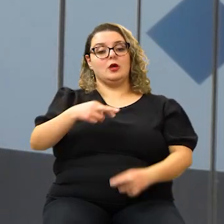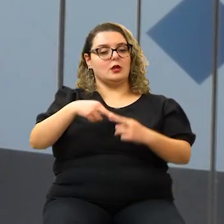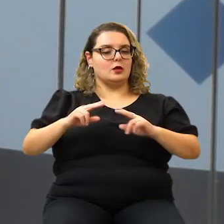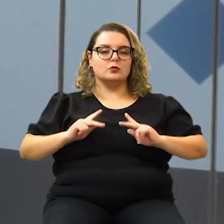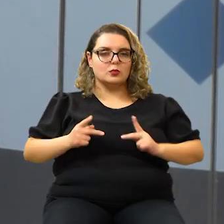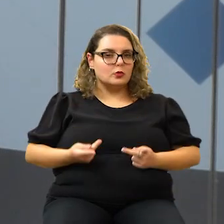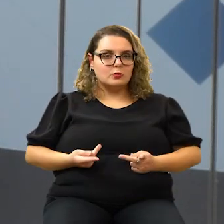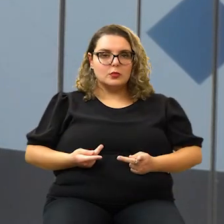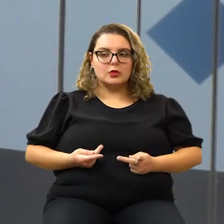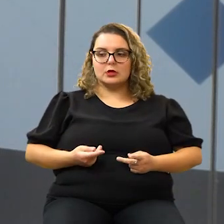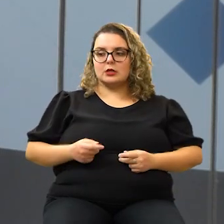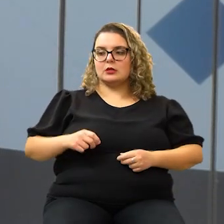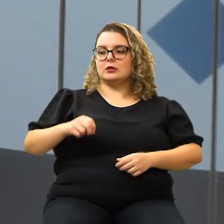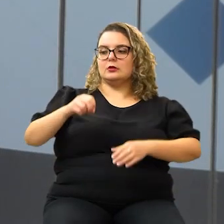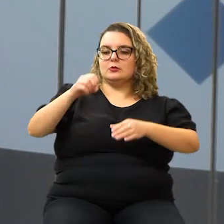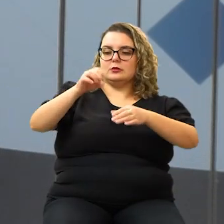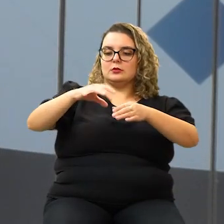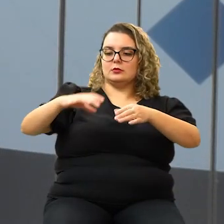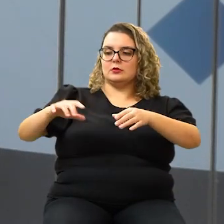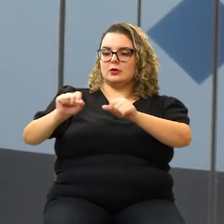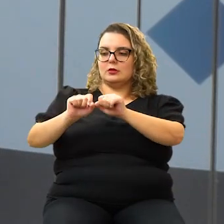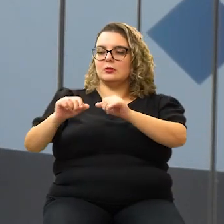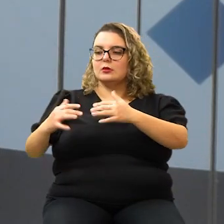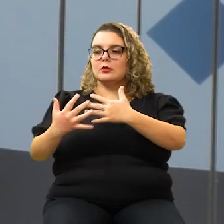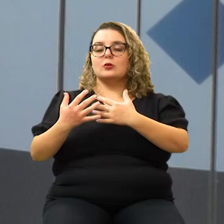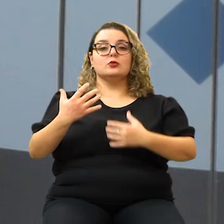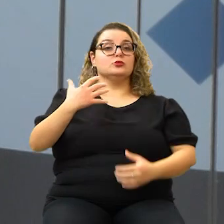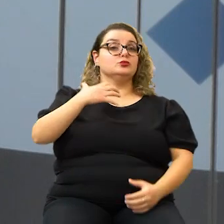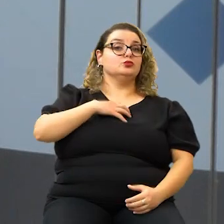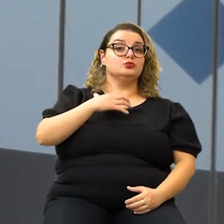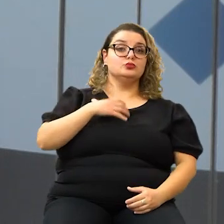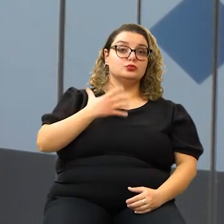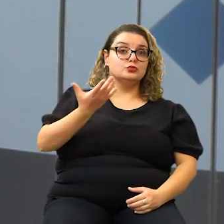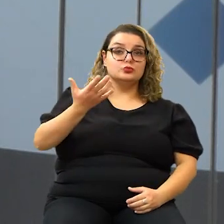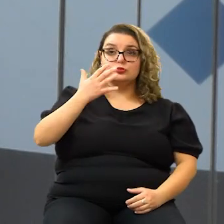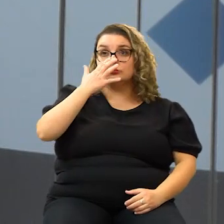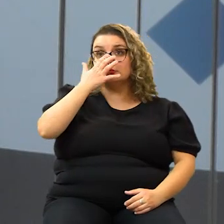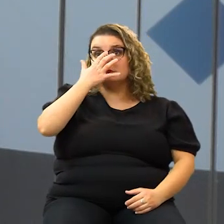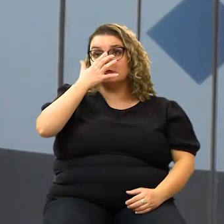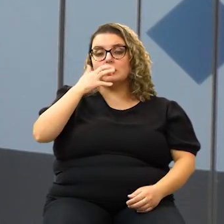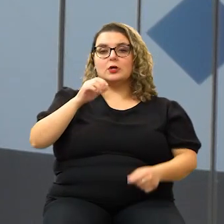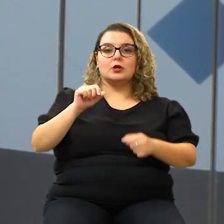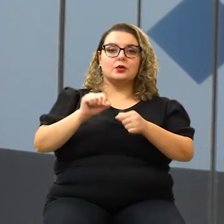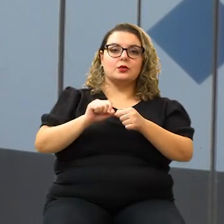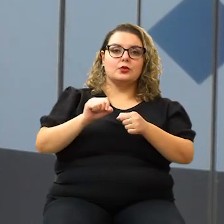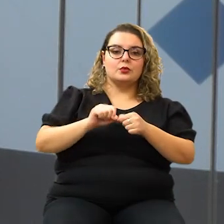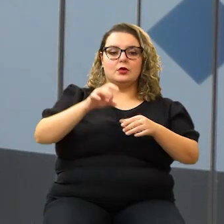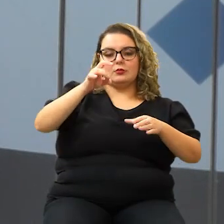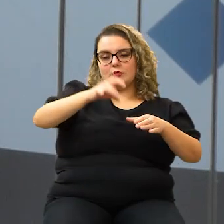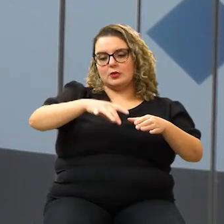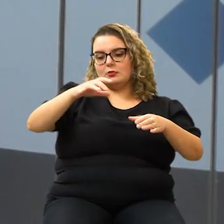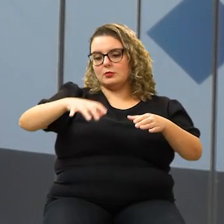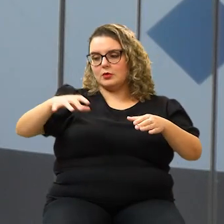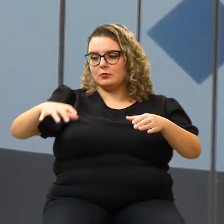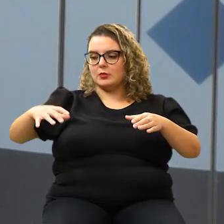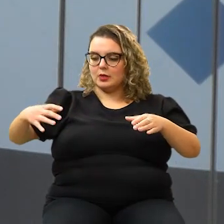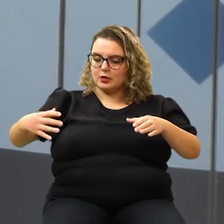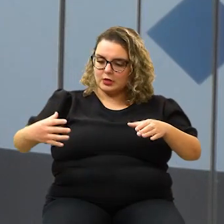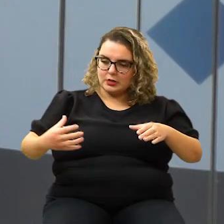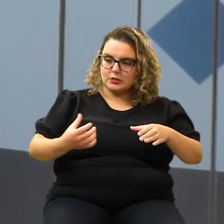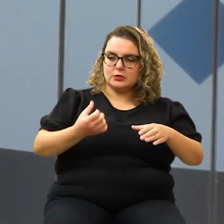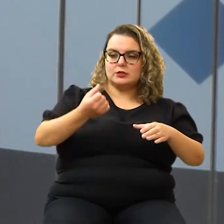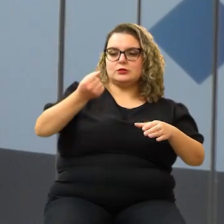por exemplo, da agricultura, né, a forma com que é feito o plantio, a